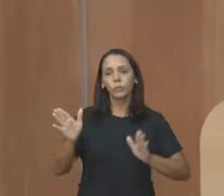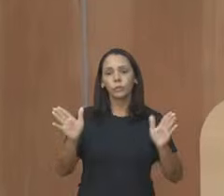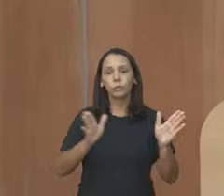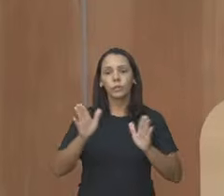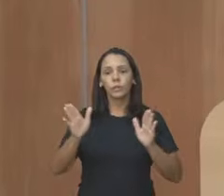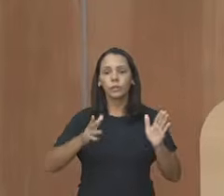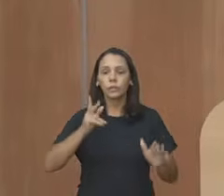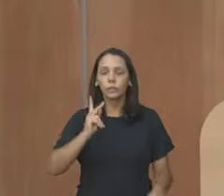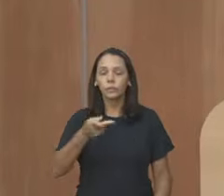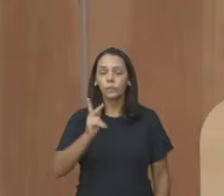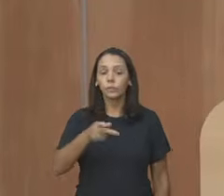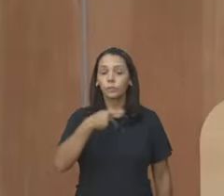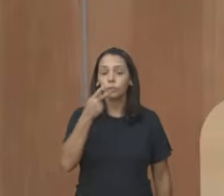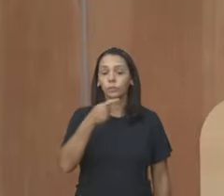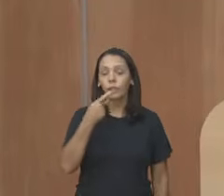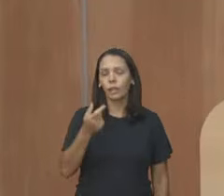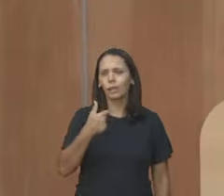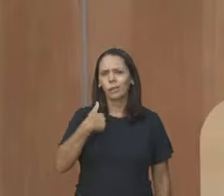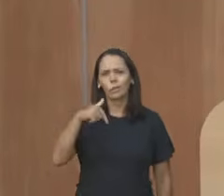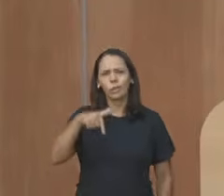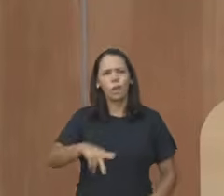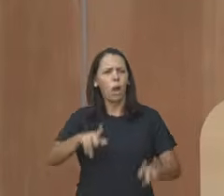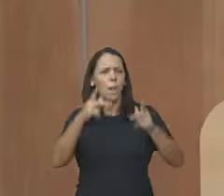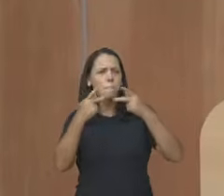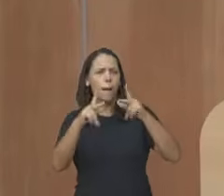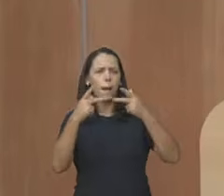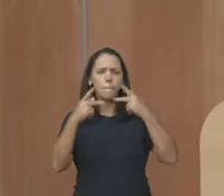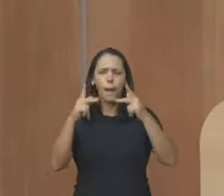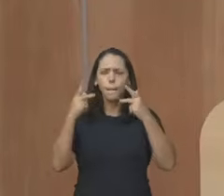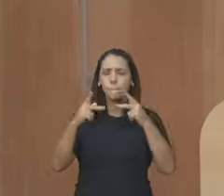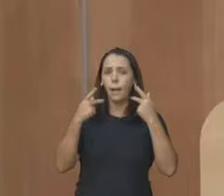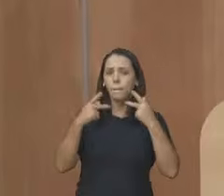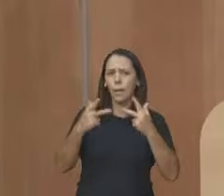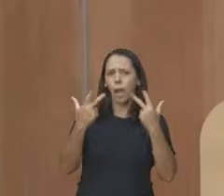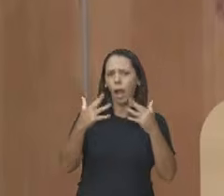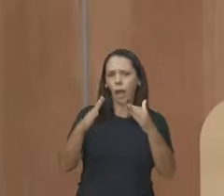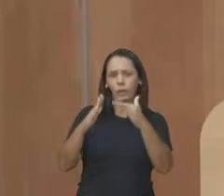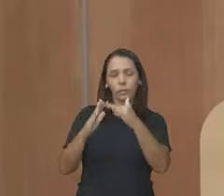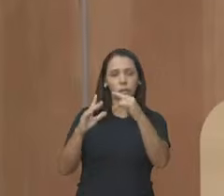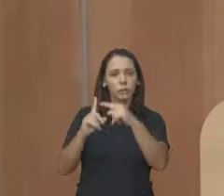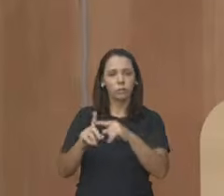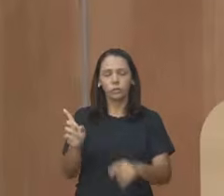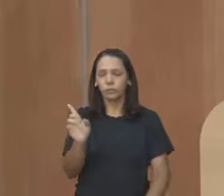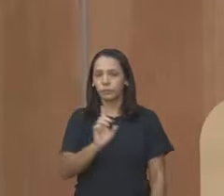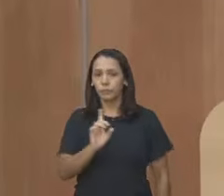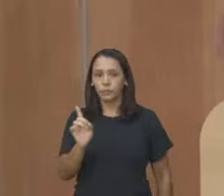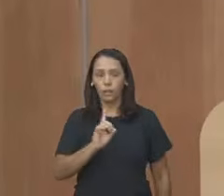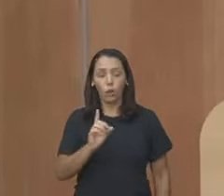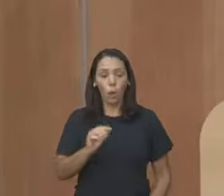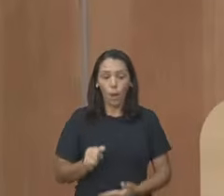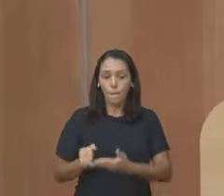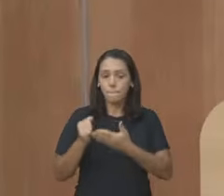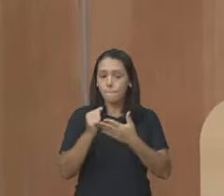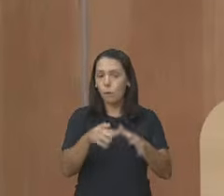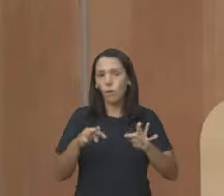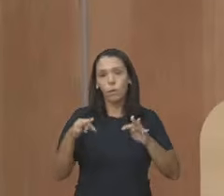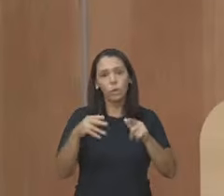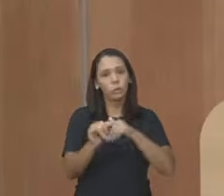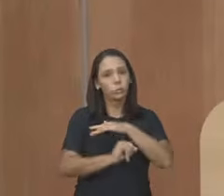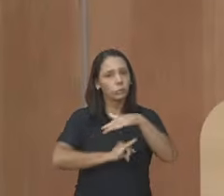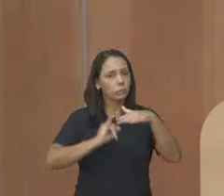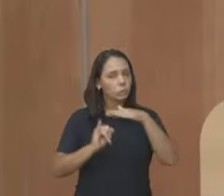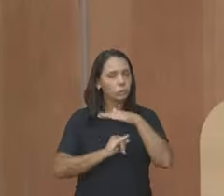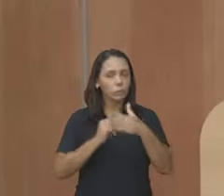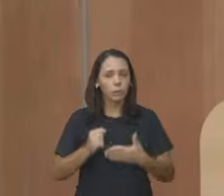tribuna um púlpito de igrejas. Vou lutar por todas as instituições e vou lutar por toda a